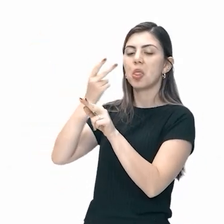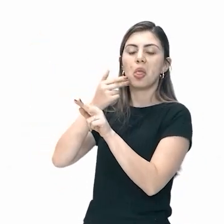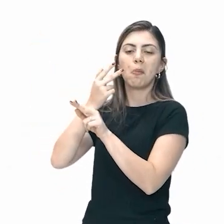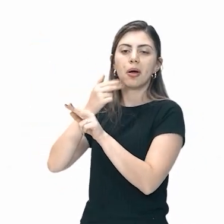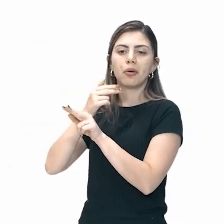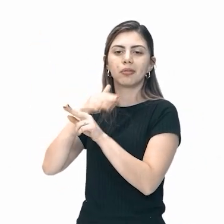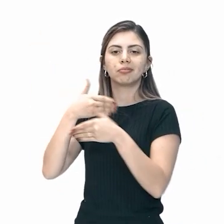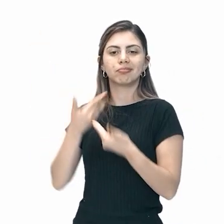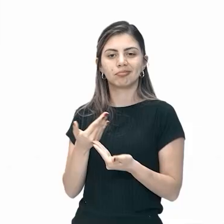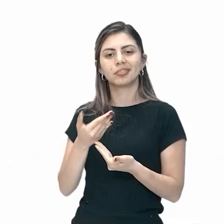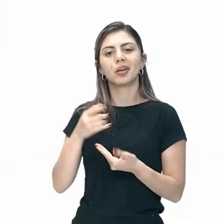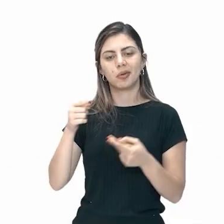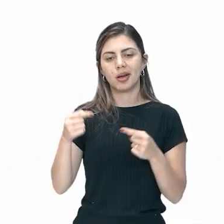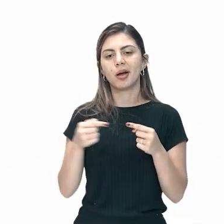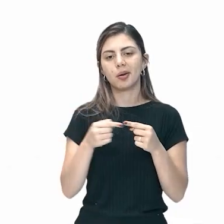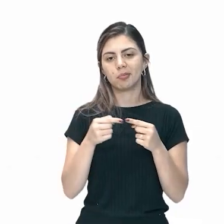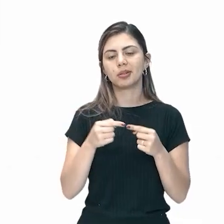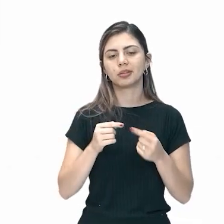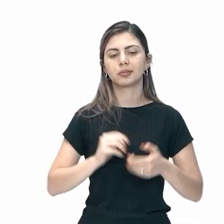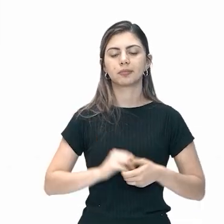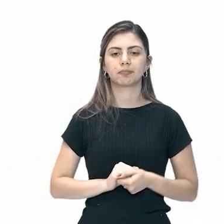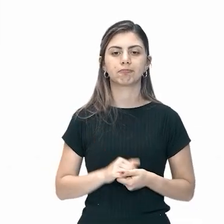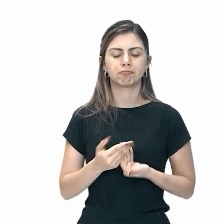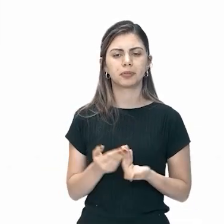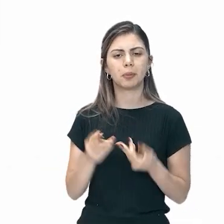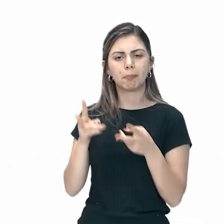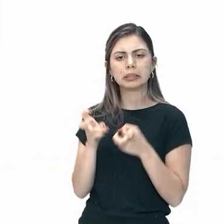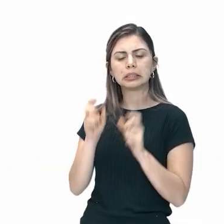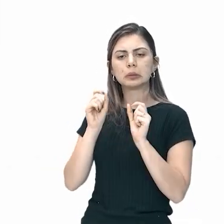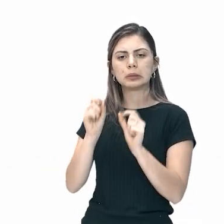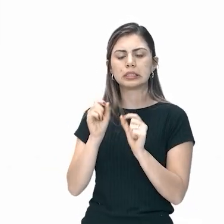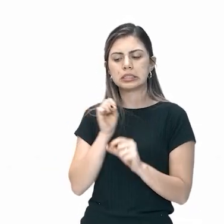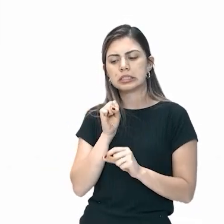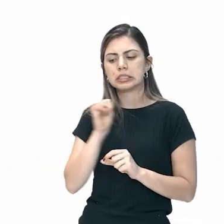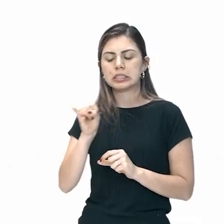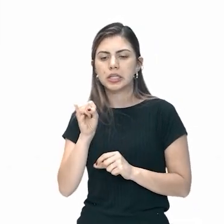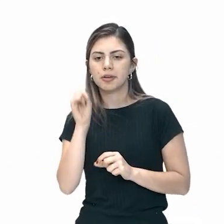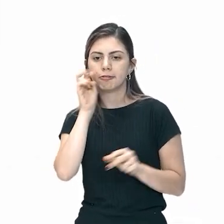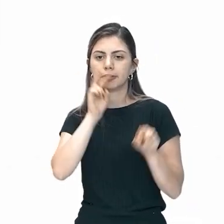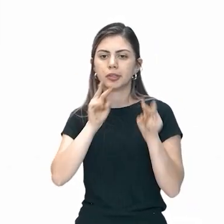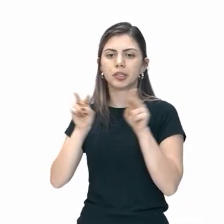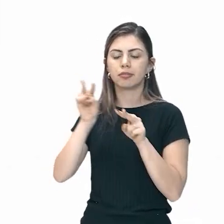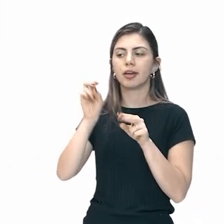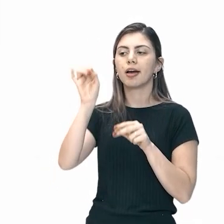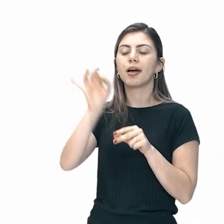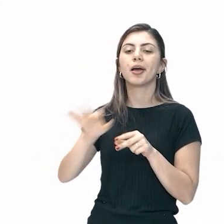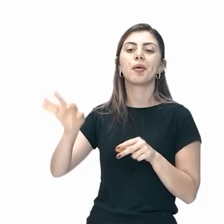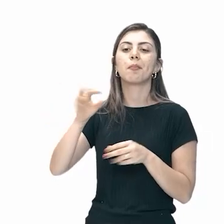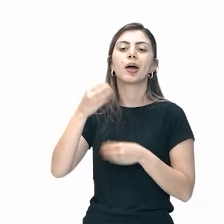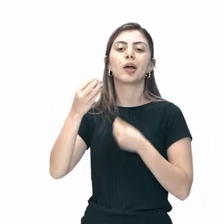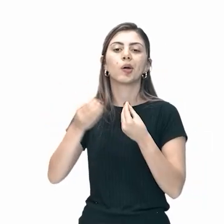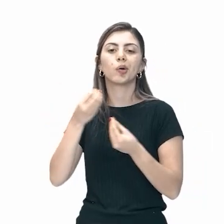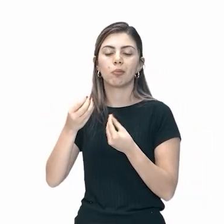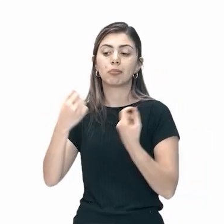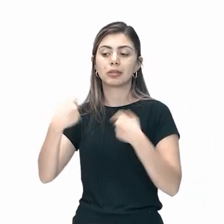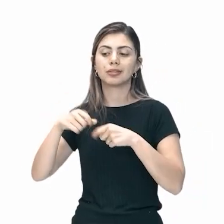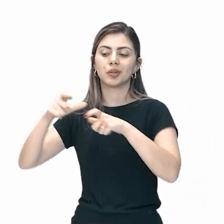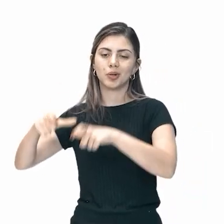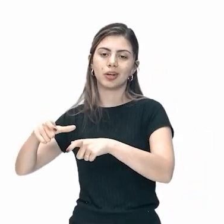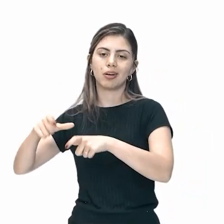do hipermétrope. Observem vocês que se o olho dele fosse normal, a imagem deveria se formar na